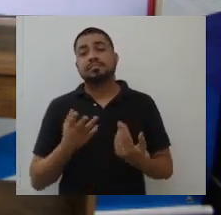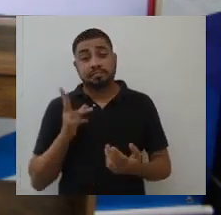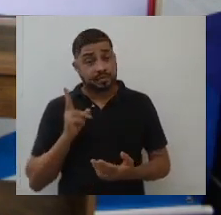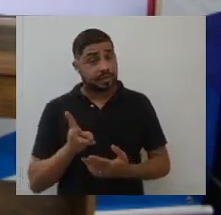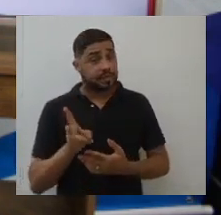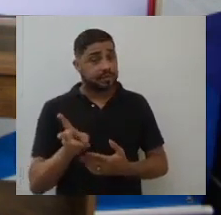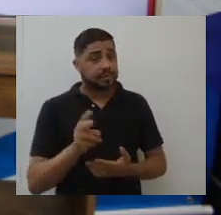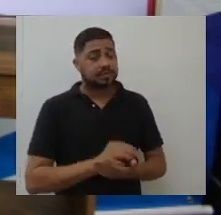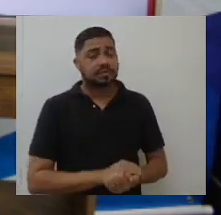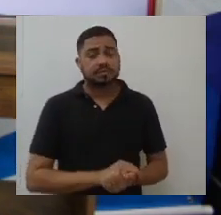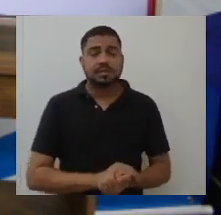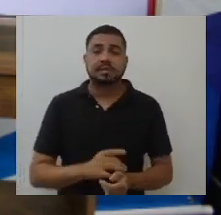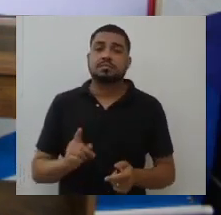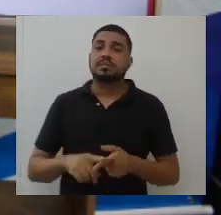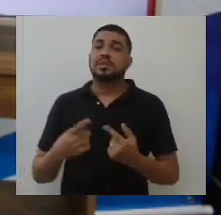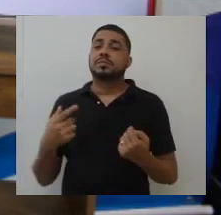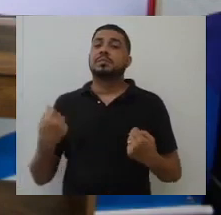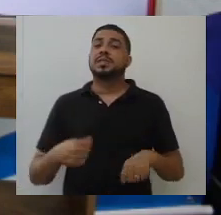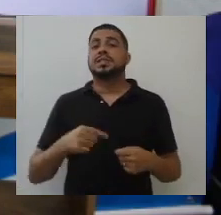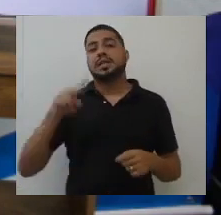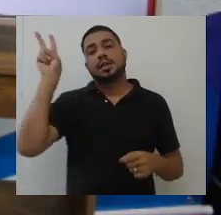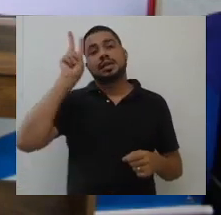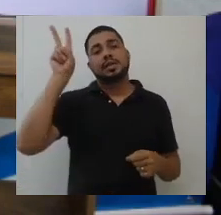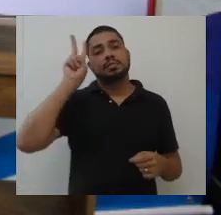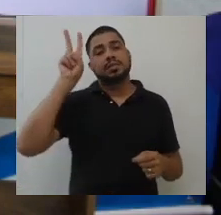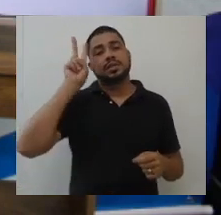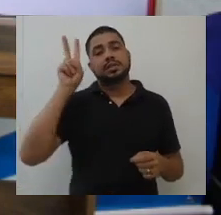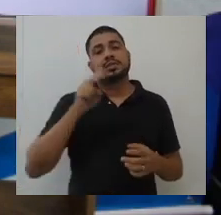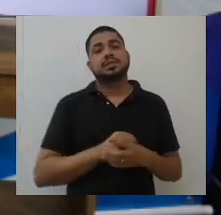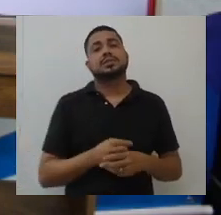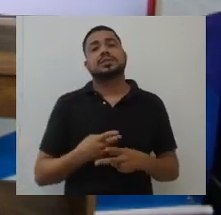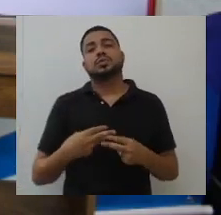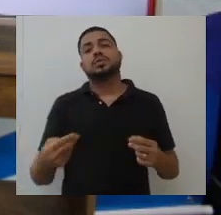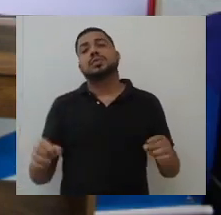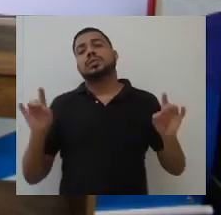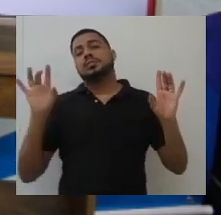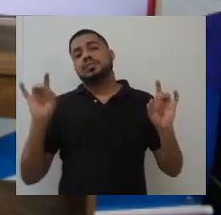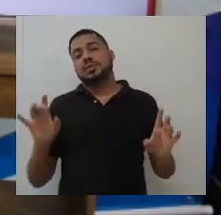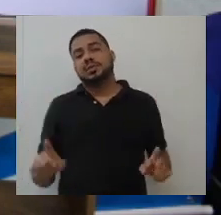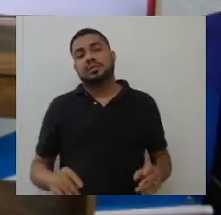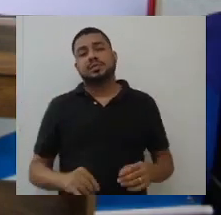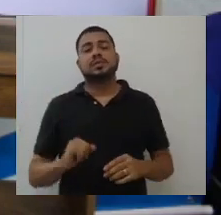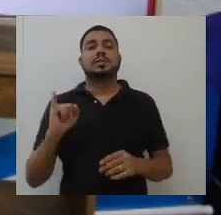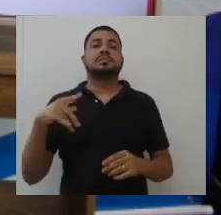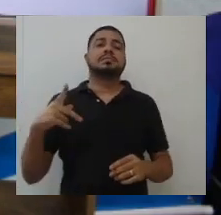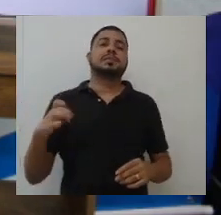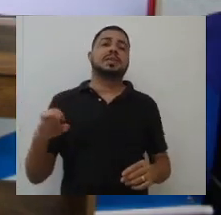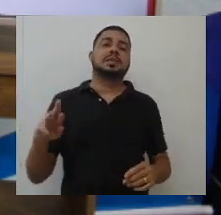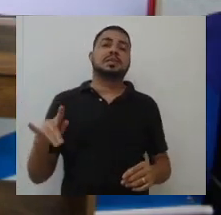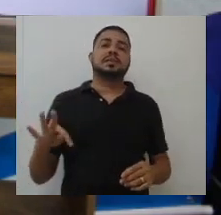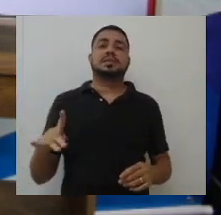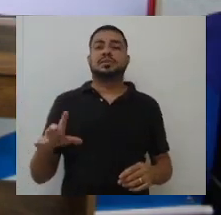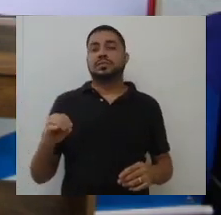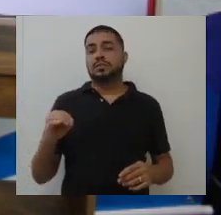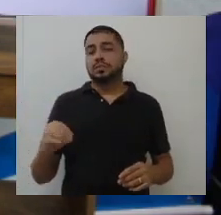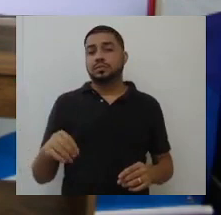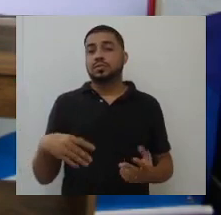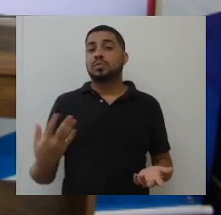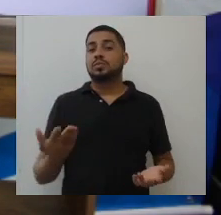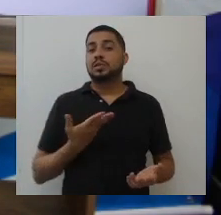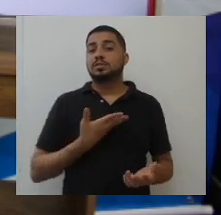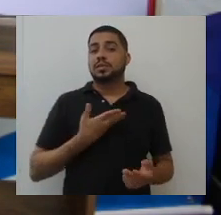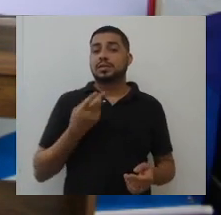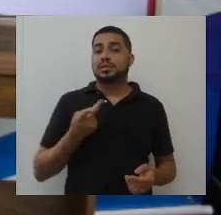Sempre, tá? Mas aí a gente tem que lembrar daqueles casos lá, daqueles casos específicos do imperativo, por exemplo. O imperativo, como a amiga falou na